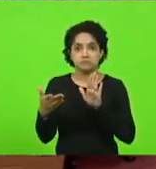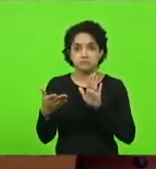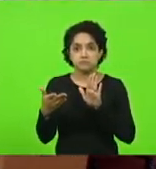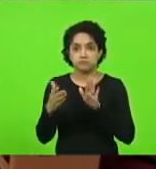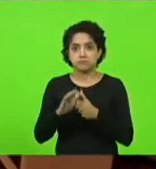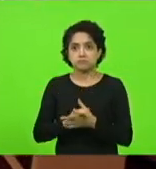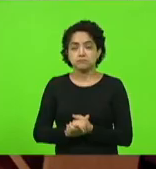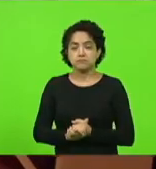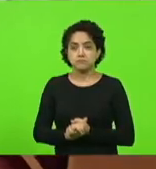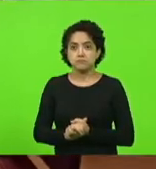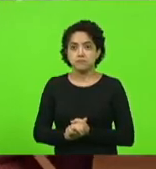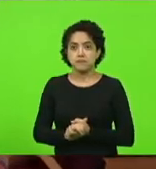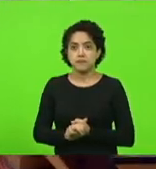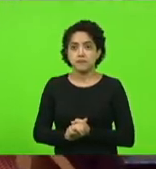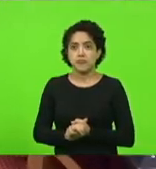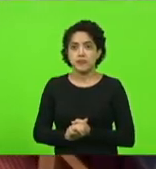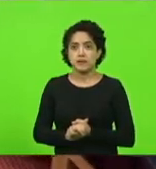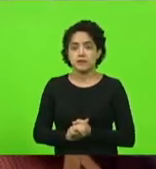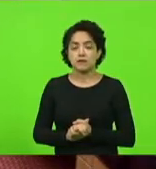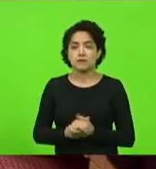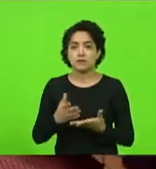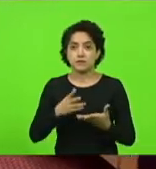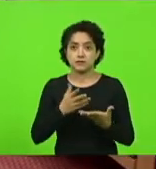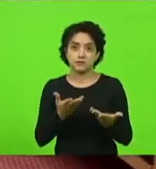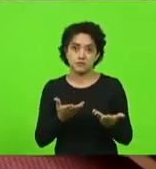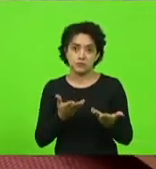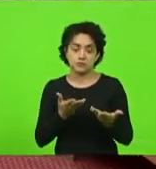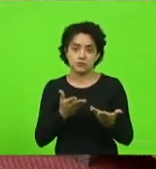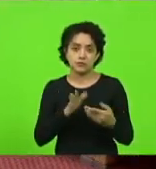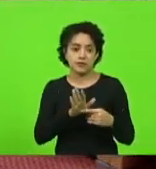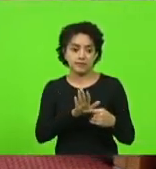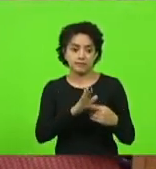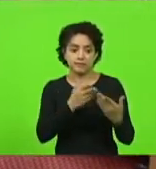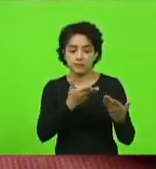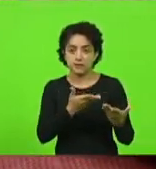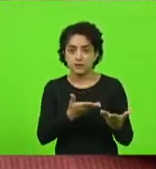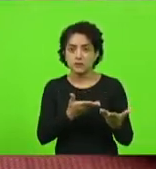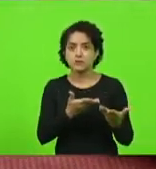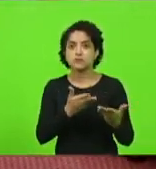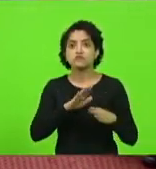a Comissão de Justiça e não para o autor.